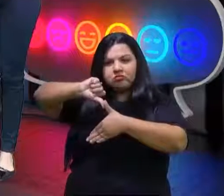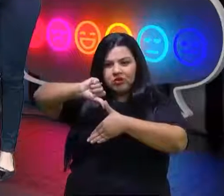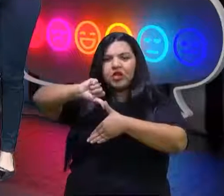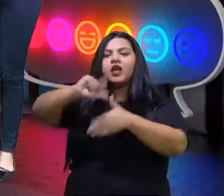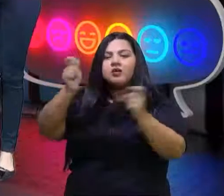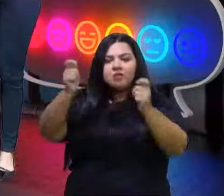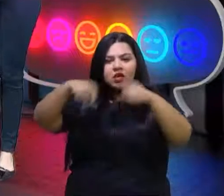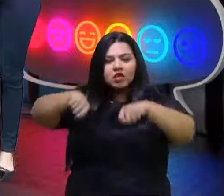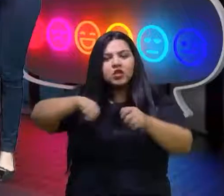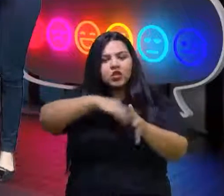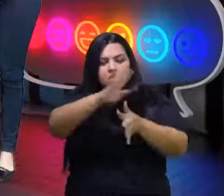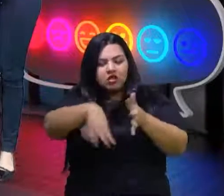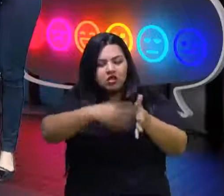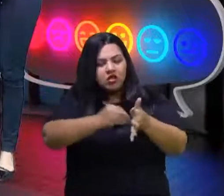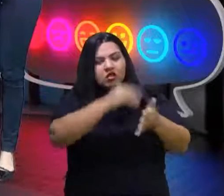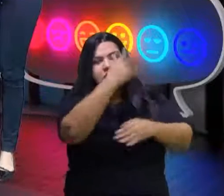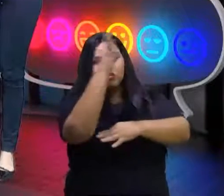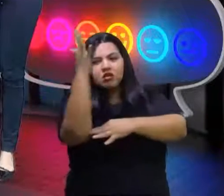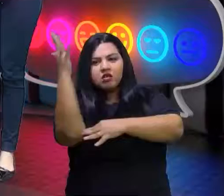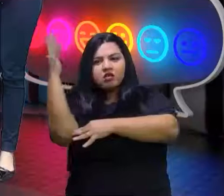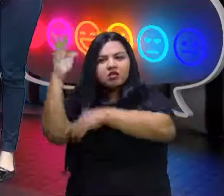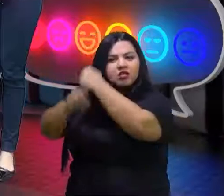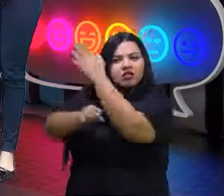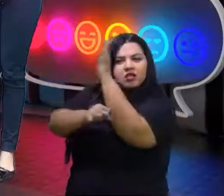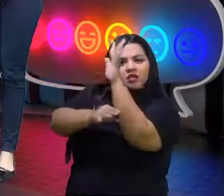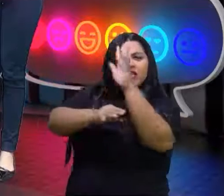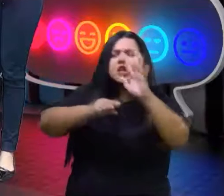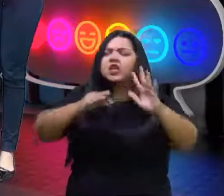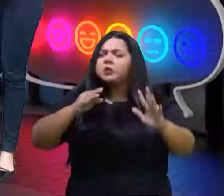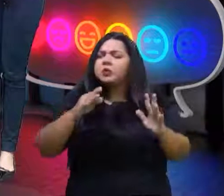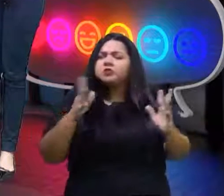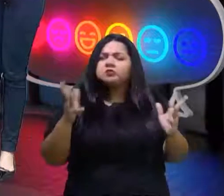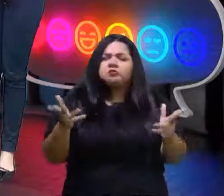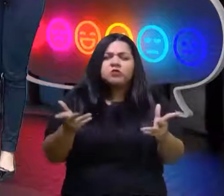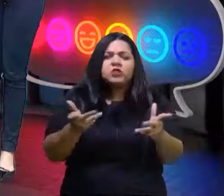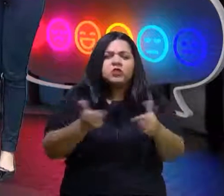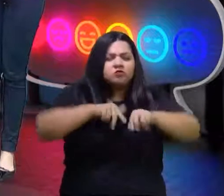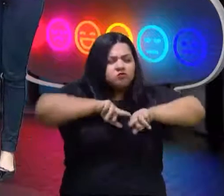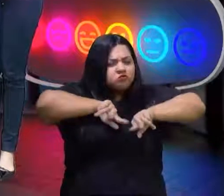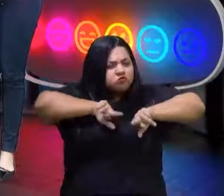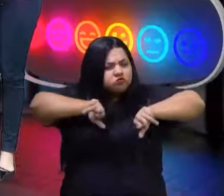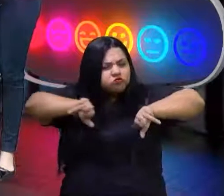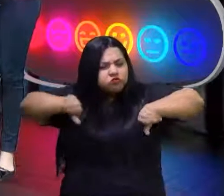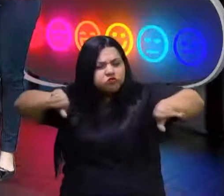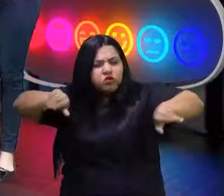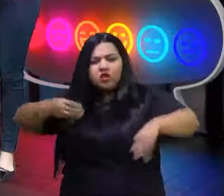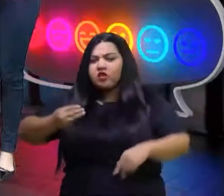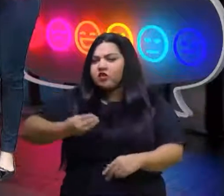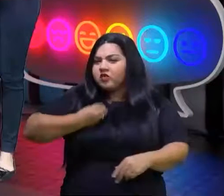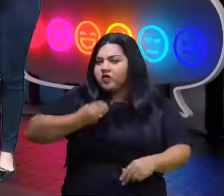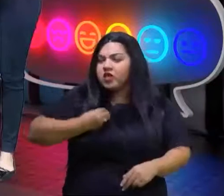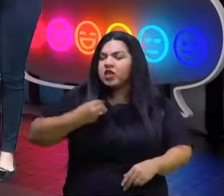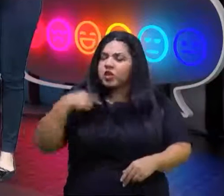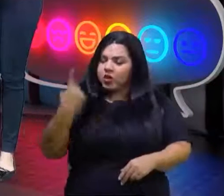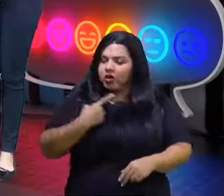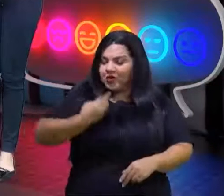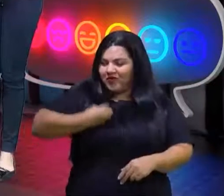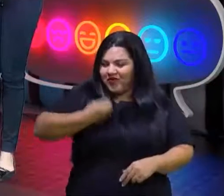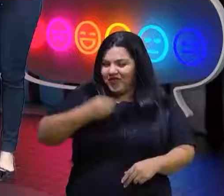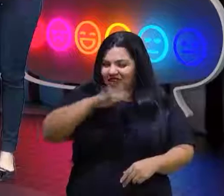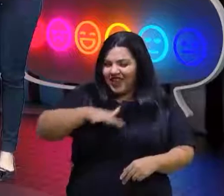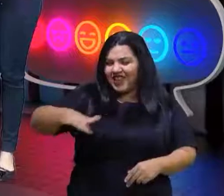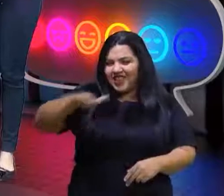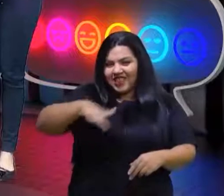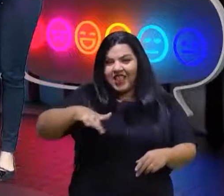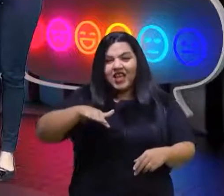ali a floresta amazônica. E essa floresta ela é muito rica em biodiversidade. A gente que mora aqui na região, né,